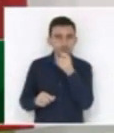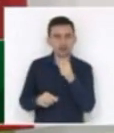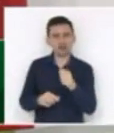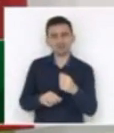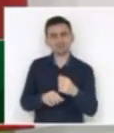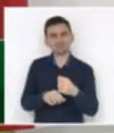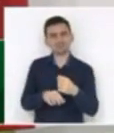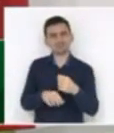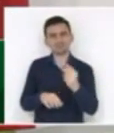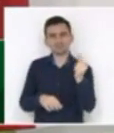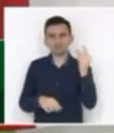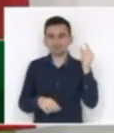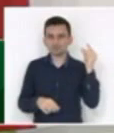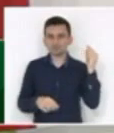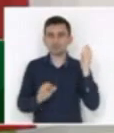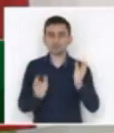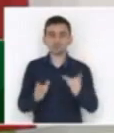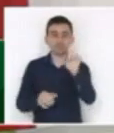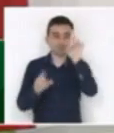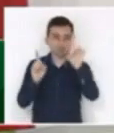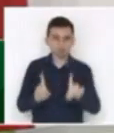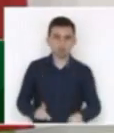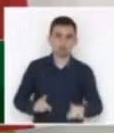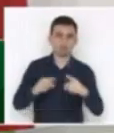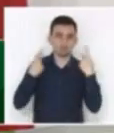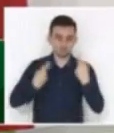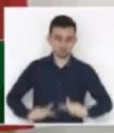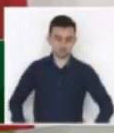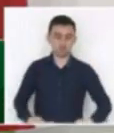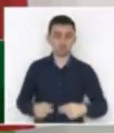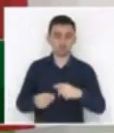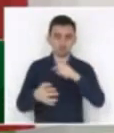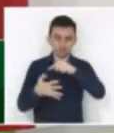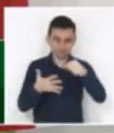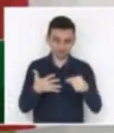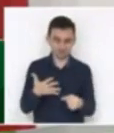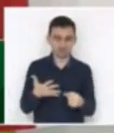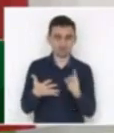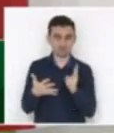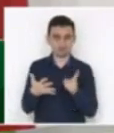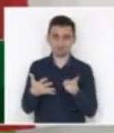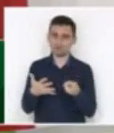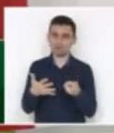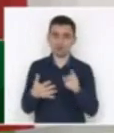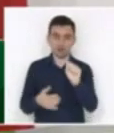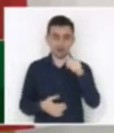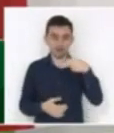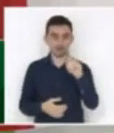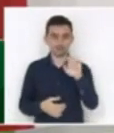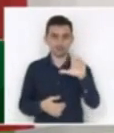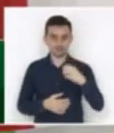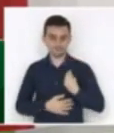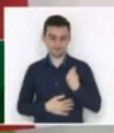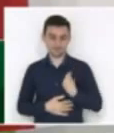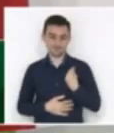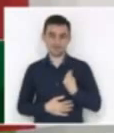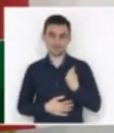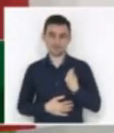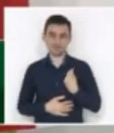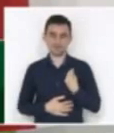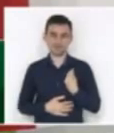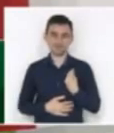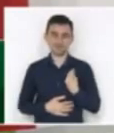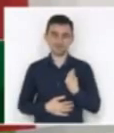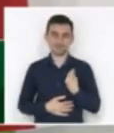trabalha as questões dos direitos humanos em suas pautas. A Ângela está aqui no plenário assistindo a